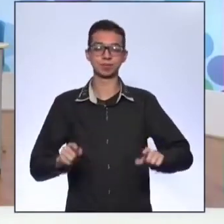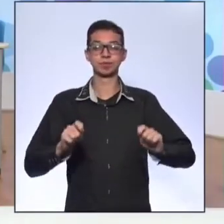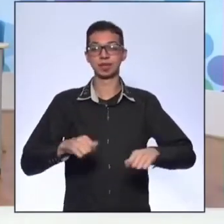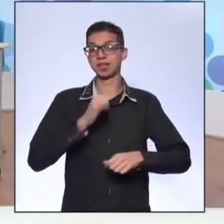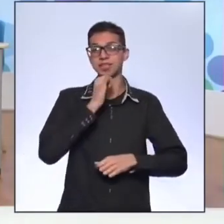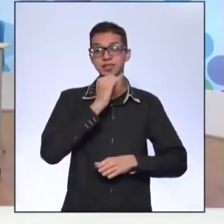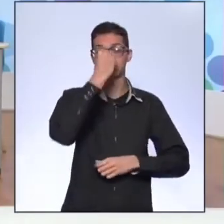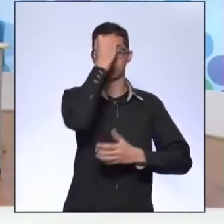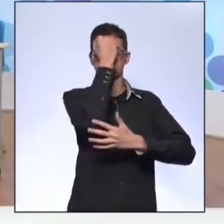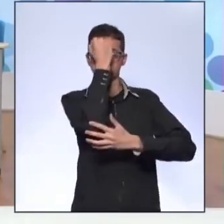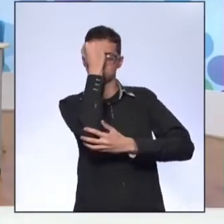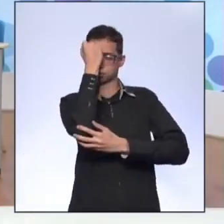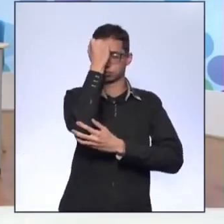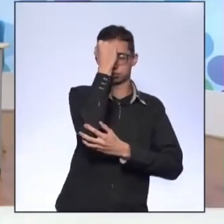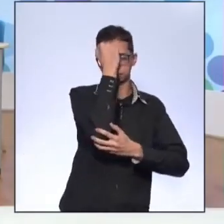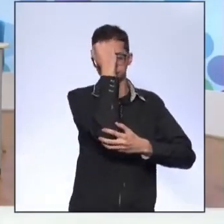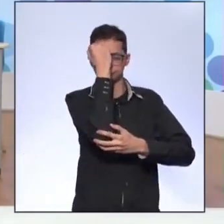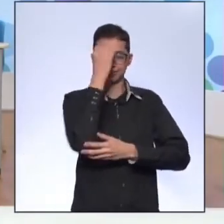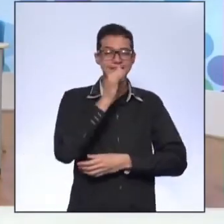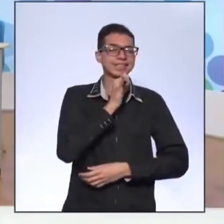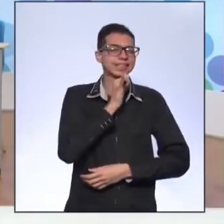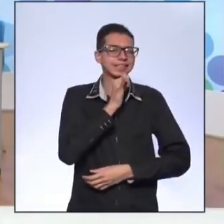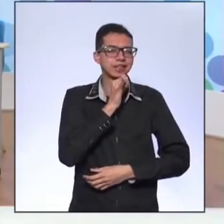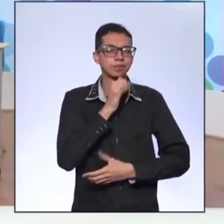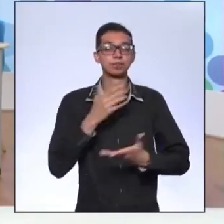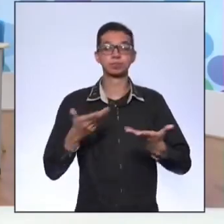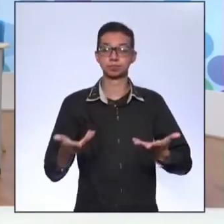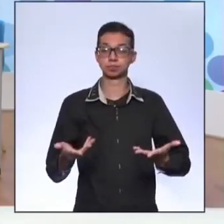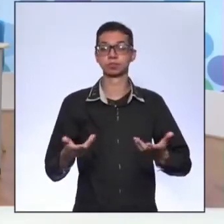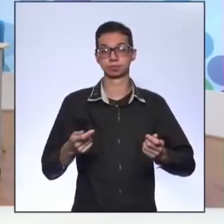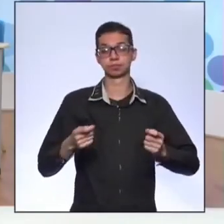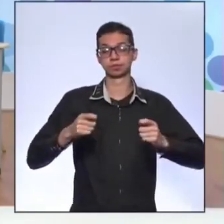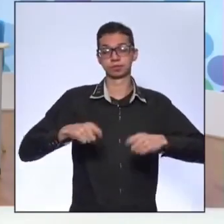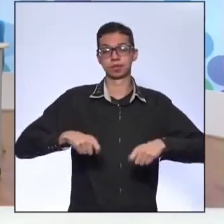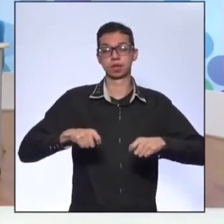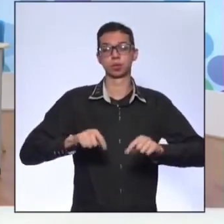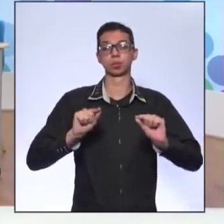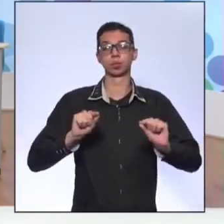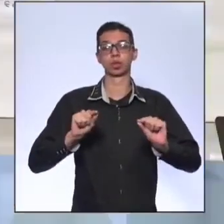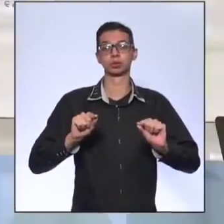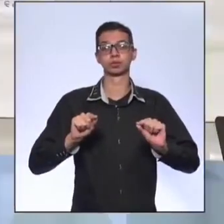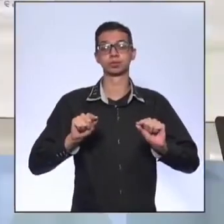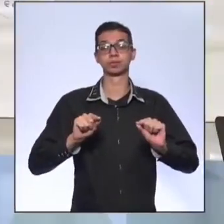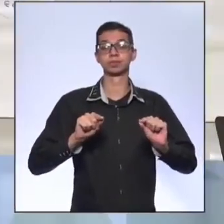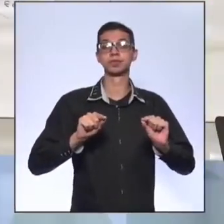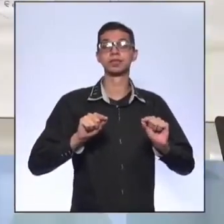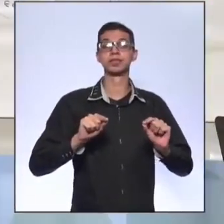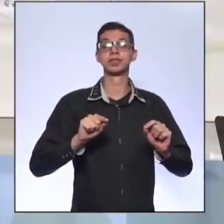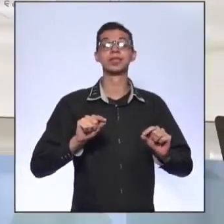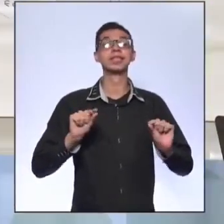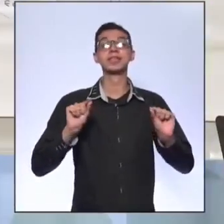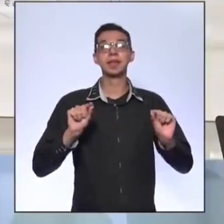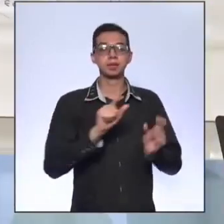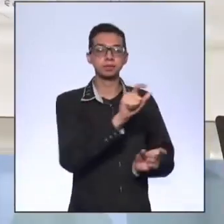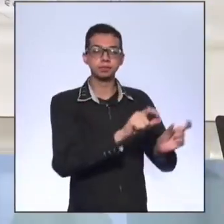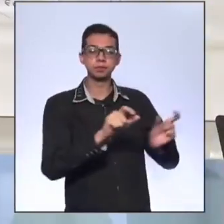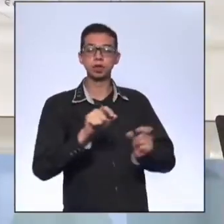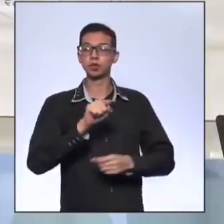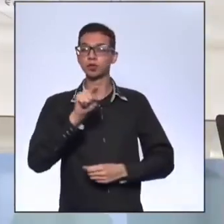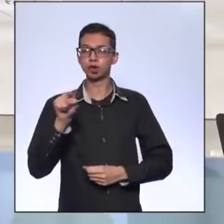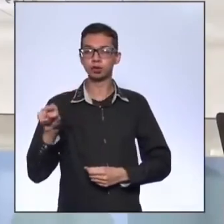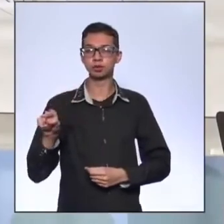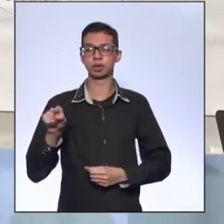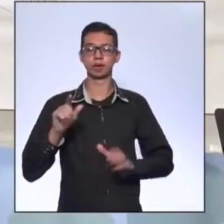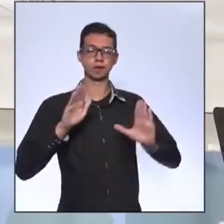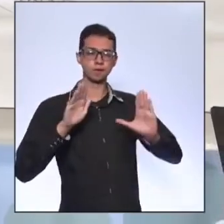uma forma de você possibilitar aqui o seu público-alvo possa interagir com você e até